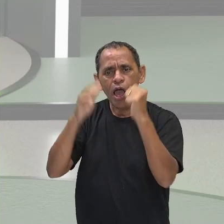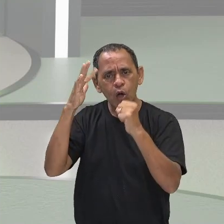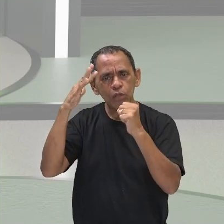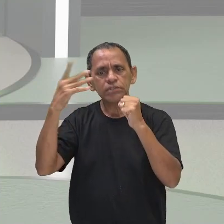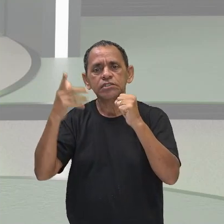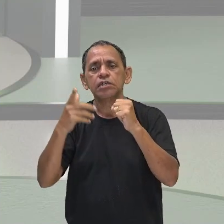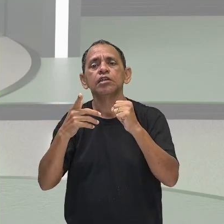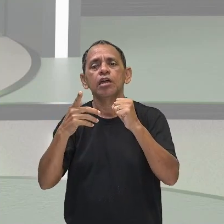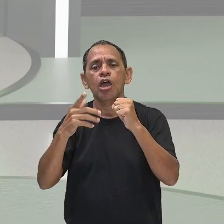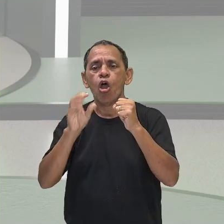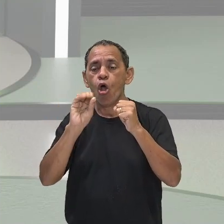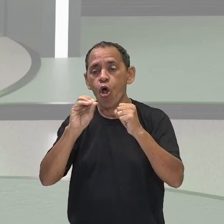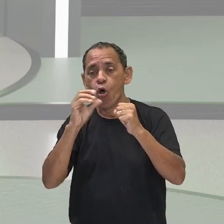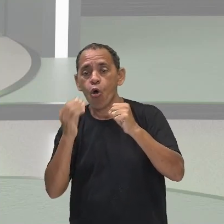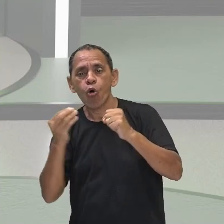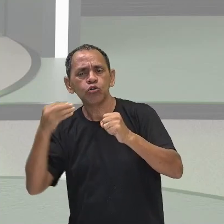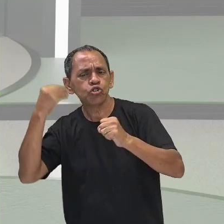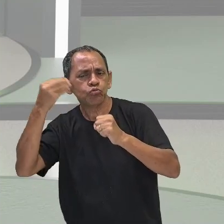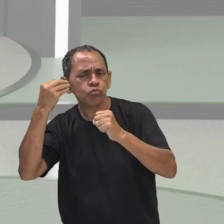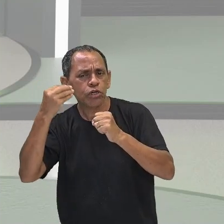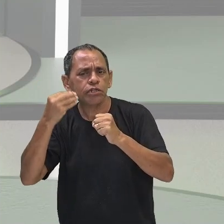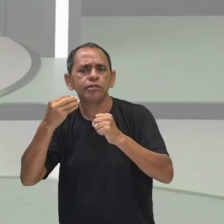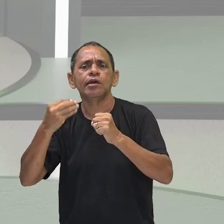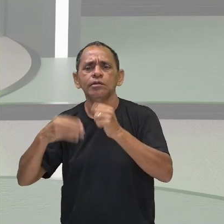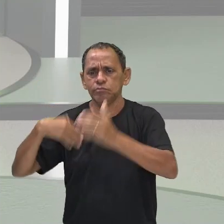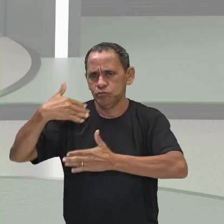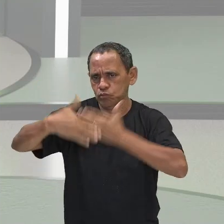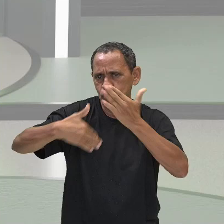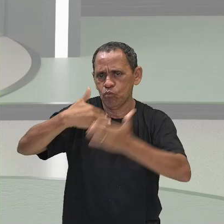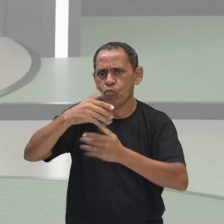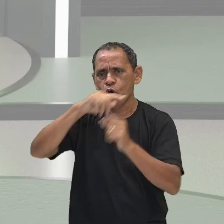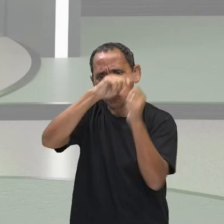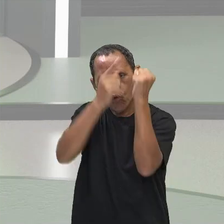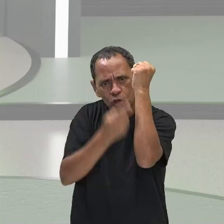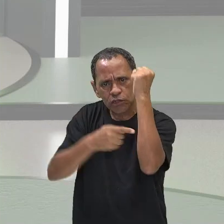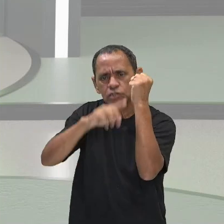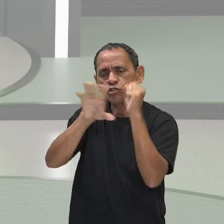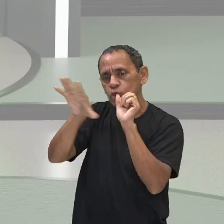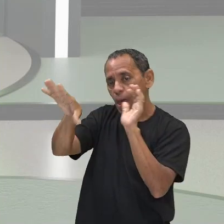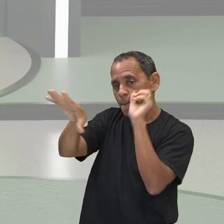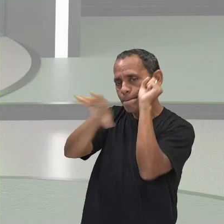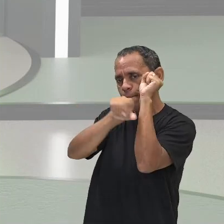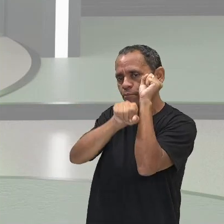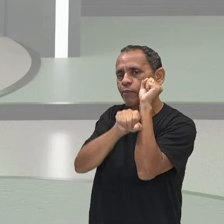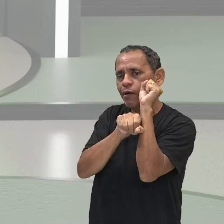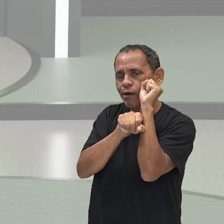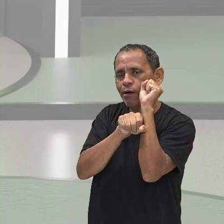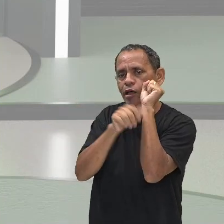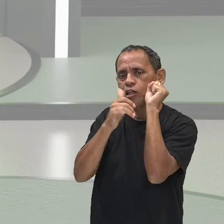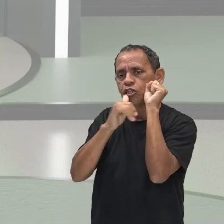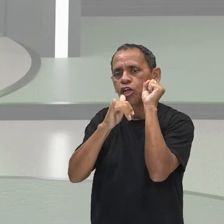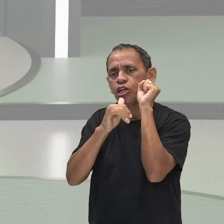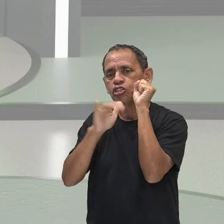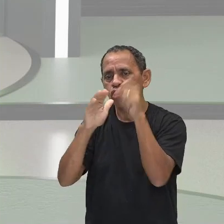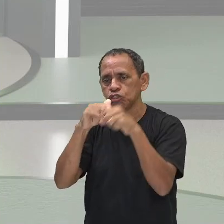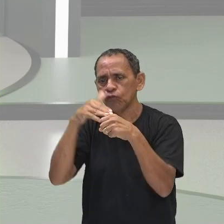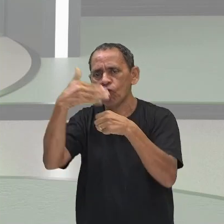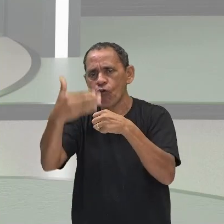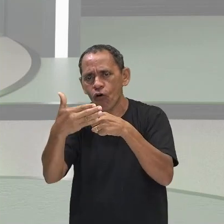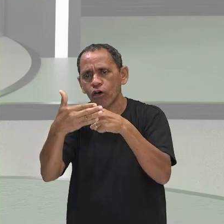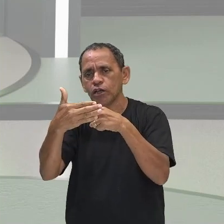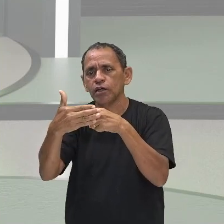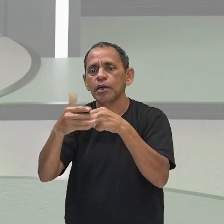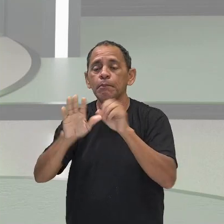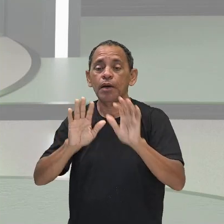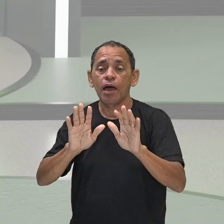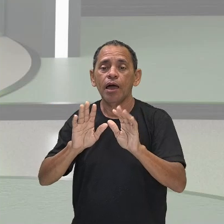o processo de fotossíntese absorvendo a energia externa para poder produzir nutrientes, mas não é a dieta